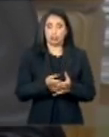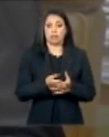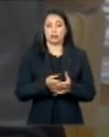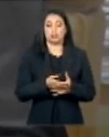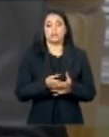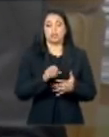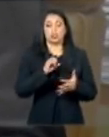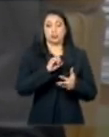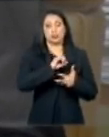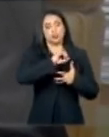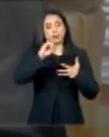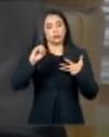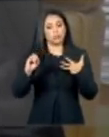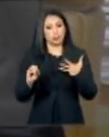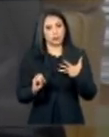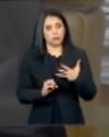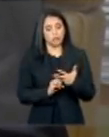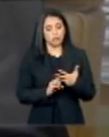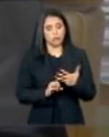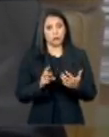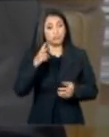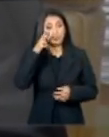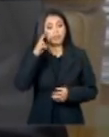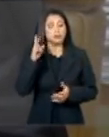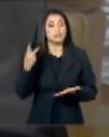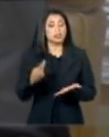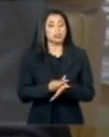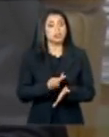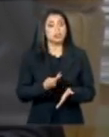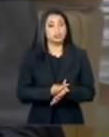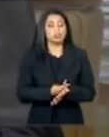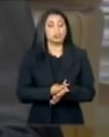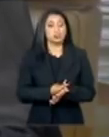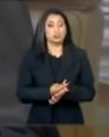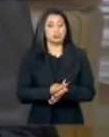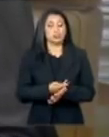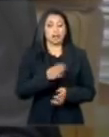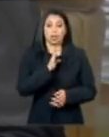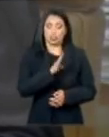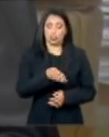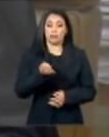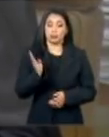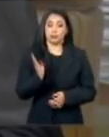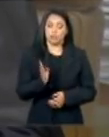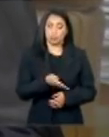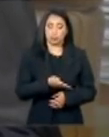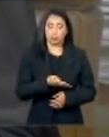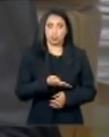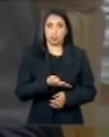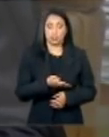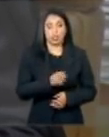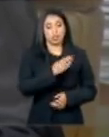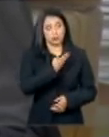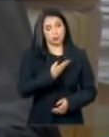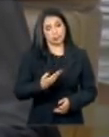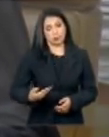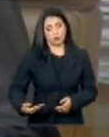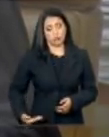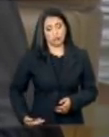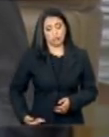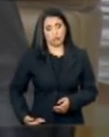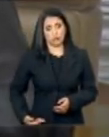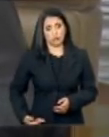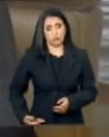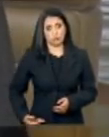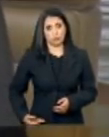constitua final do dia o processo do bloco sob pena de nulidade da deliberação estatal especialmente nas hipóteses